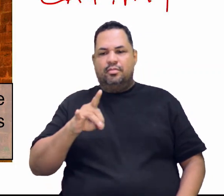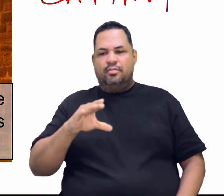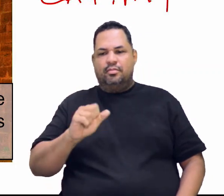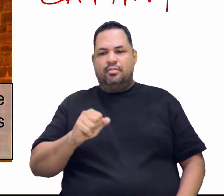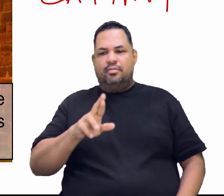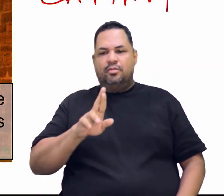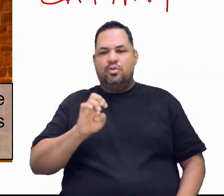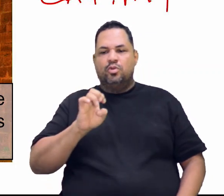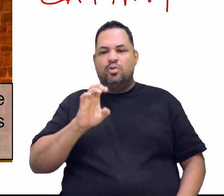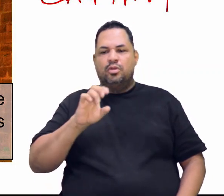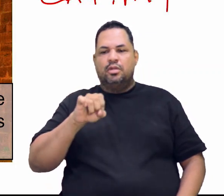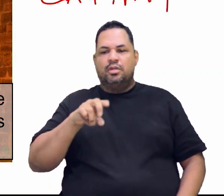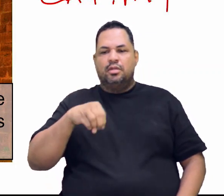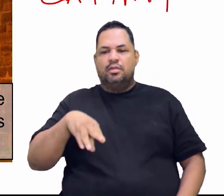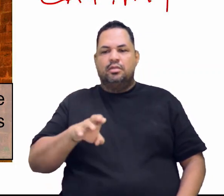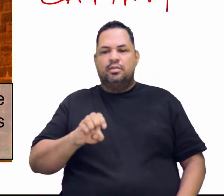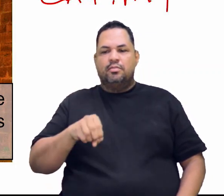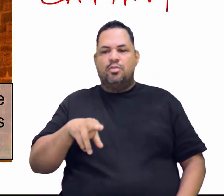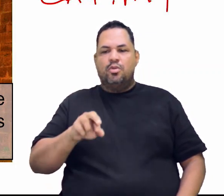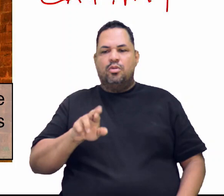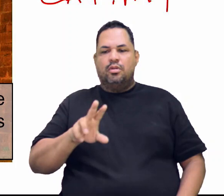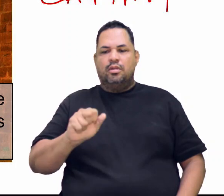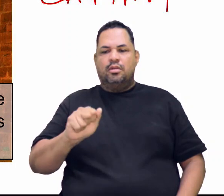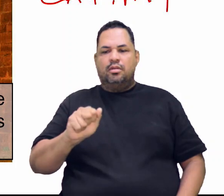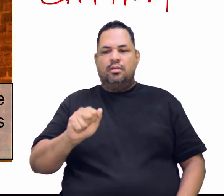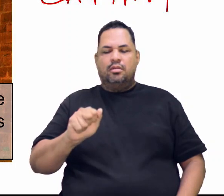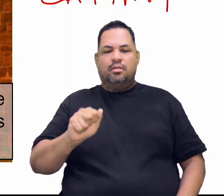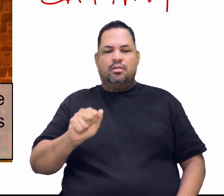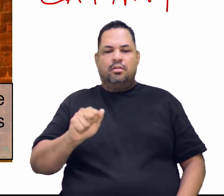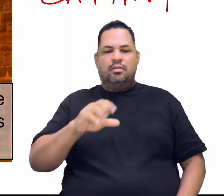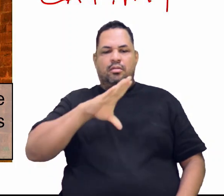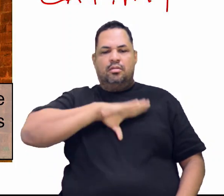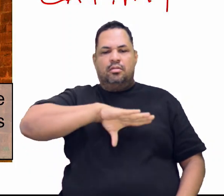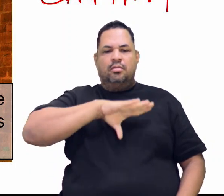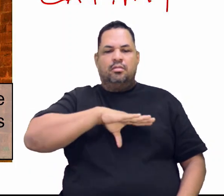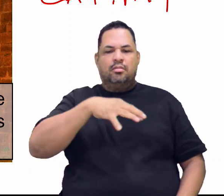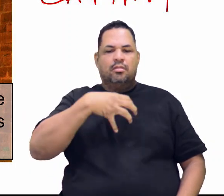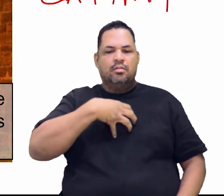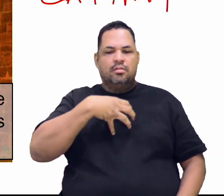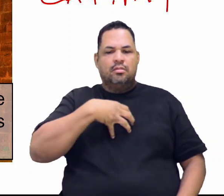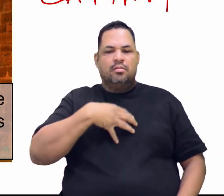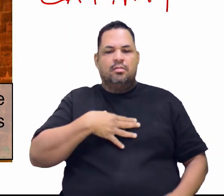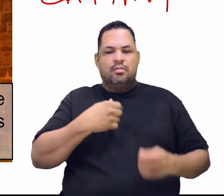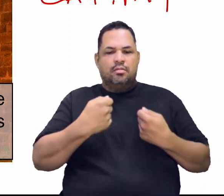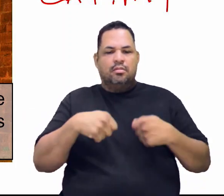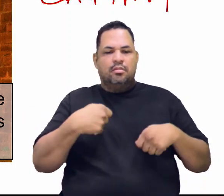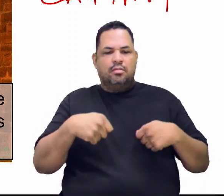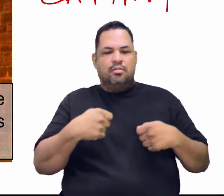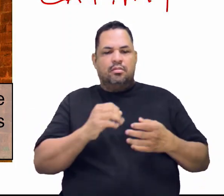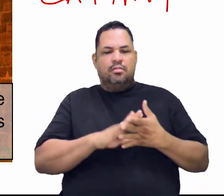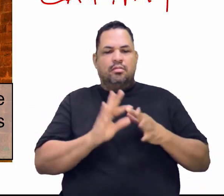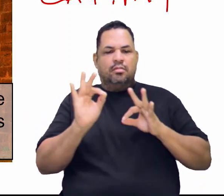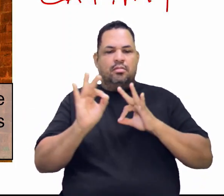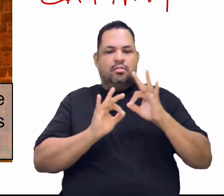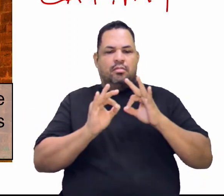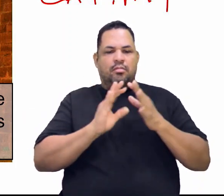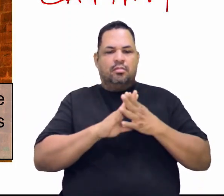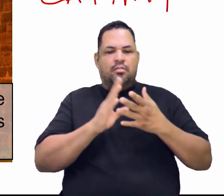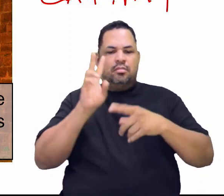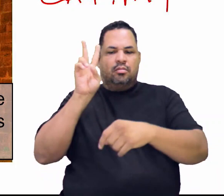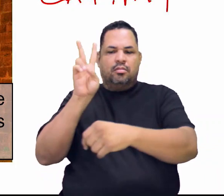Dom Antônio Rolim de Moura. Isso mesmo. Os portugueses sentiram a necessidade de